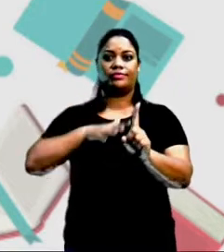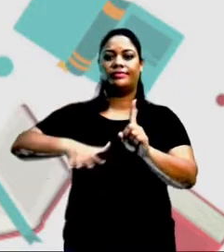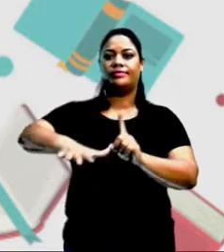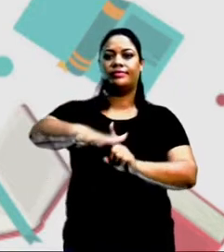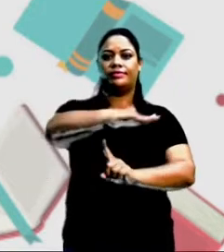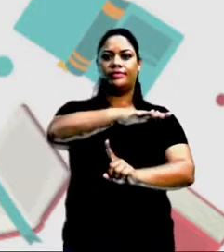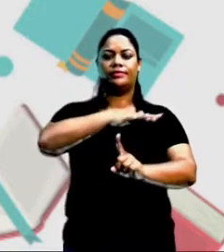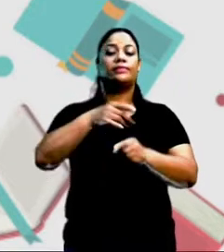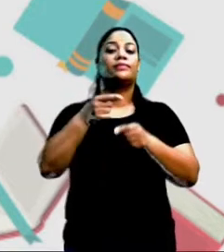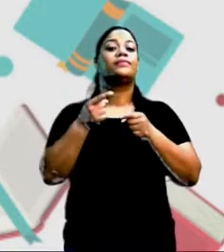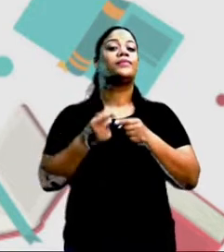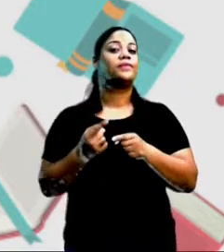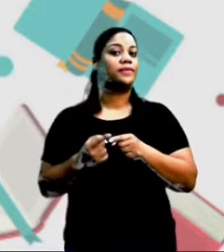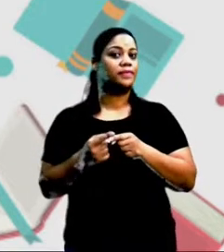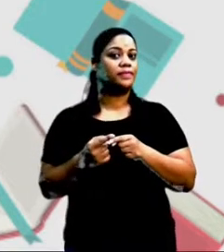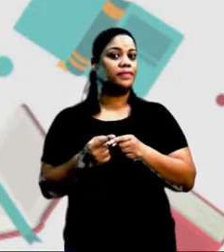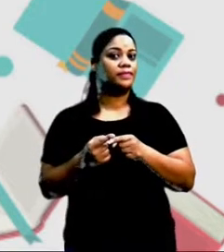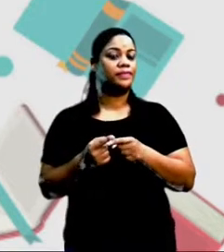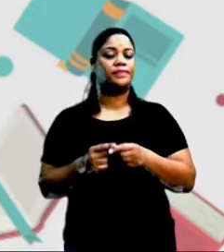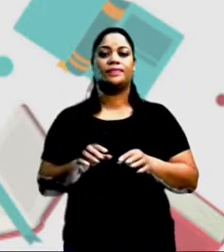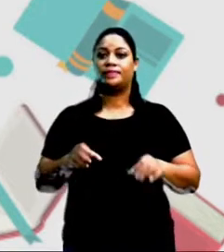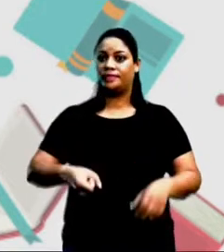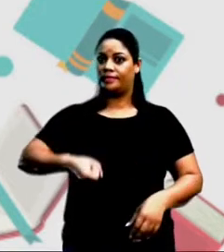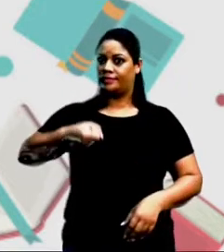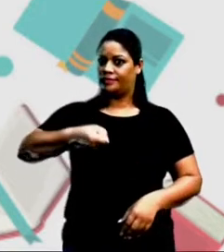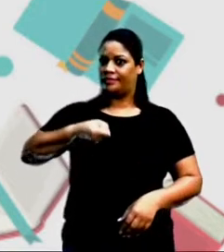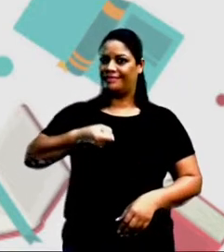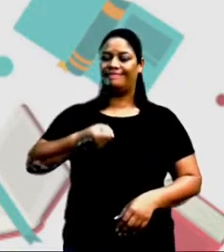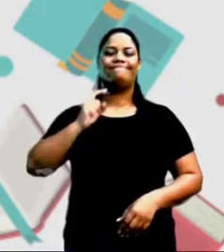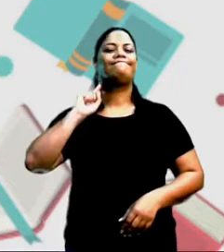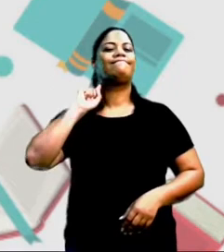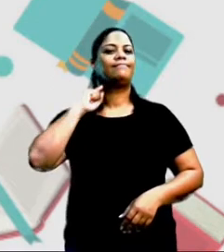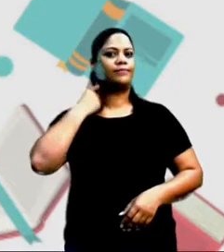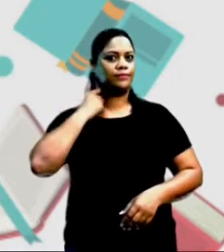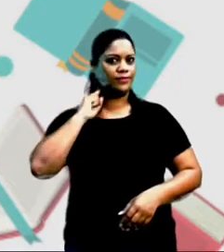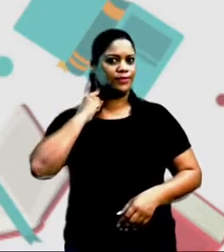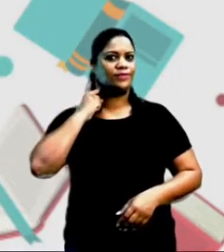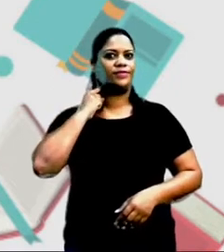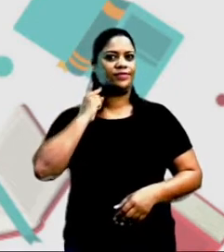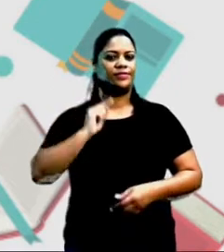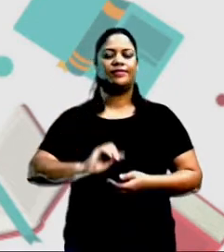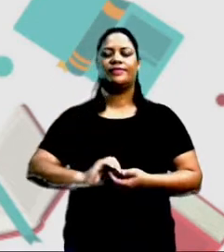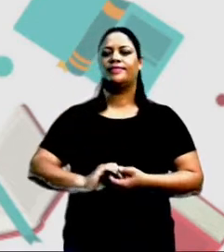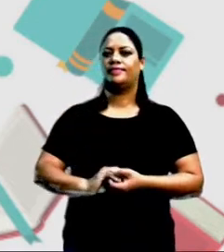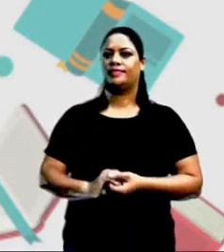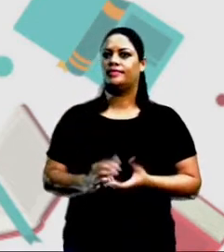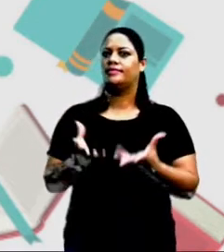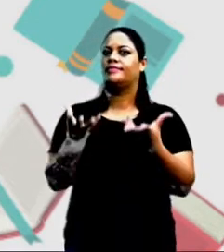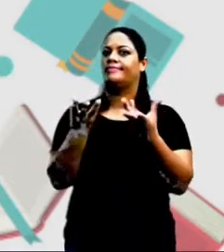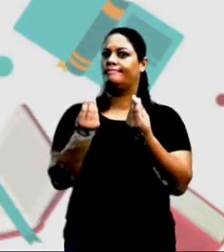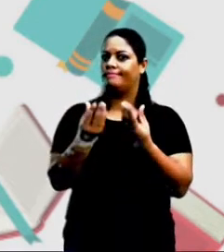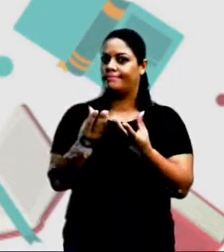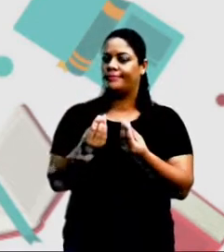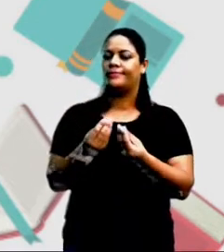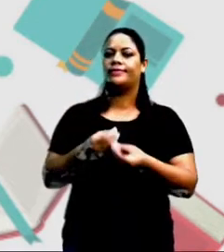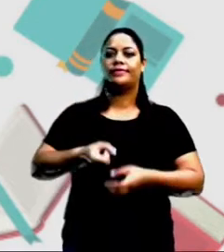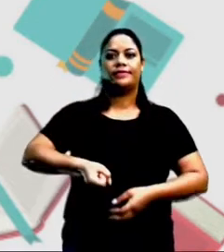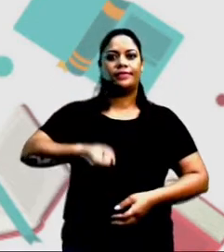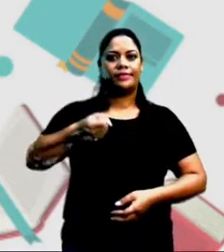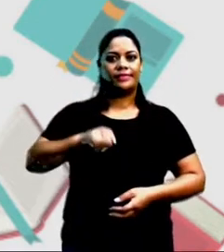O motivo? O plástico polui. E muito, as sacolas